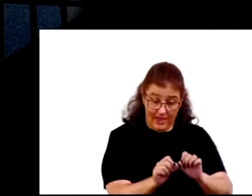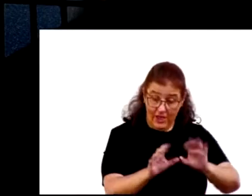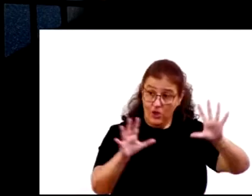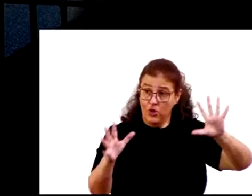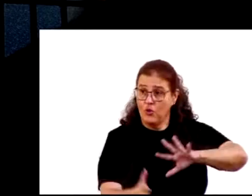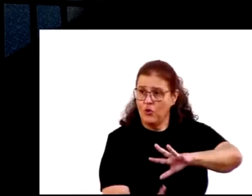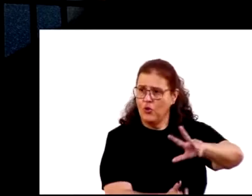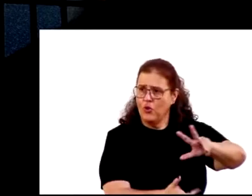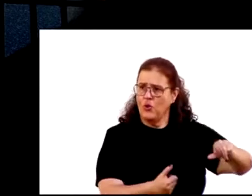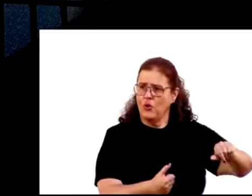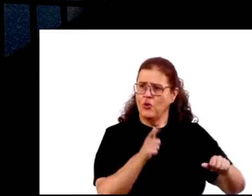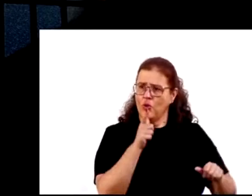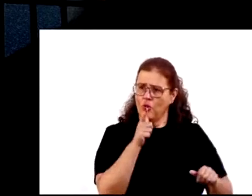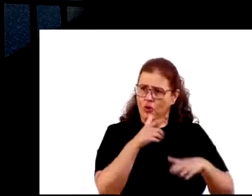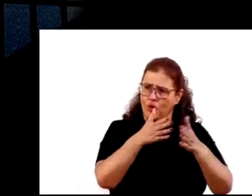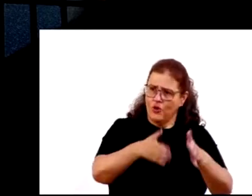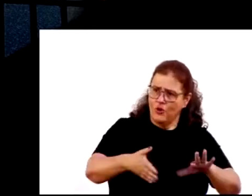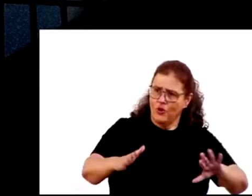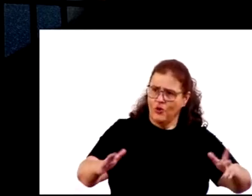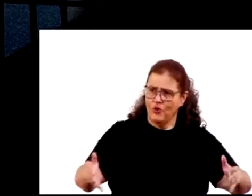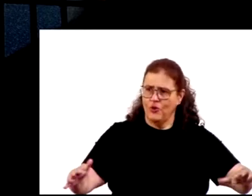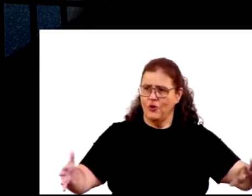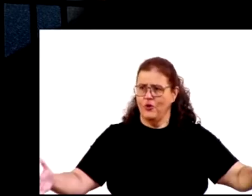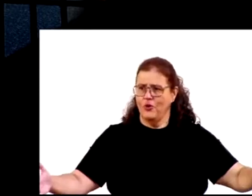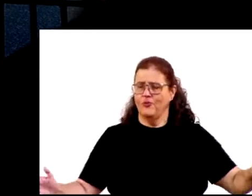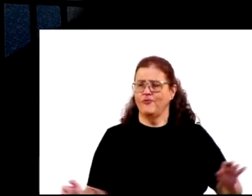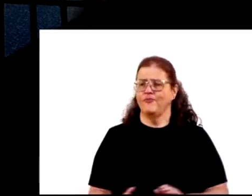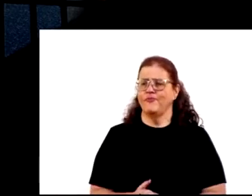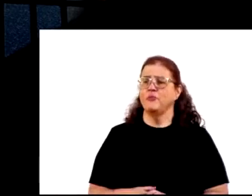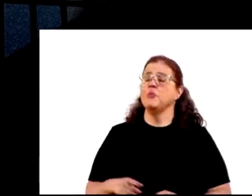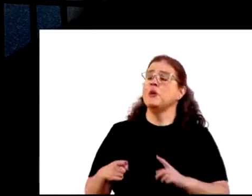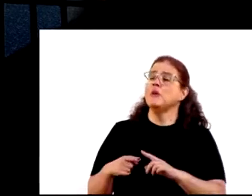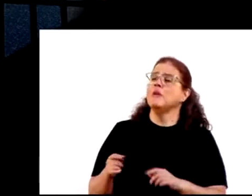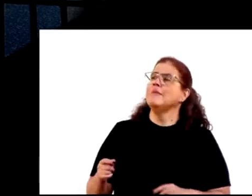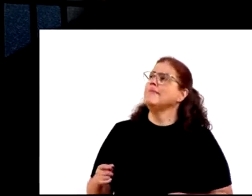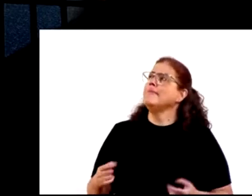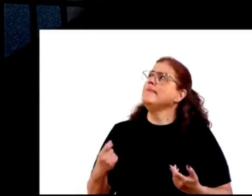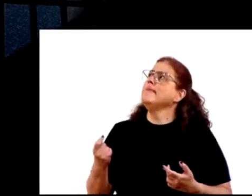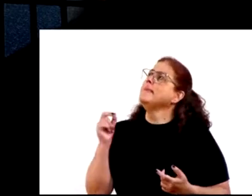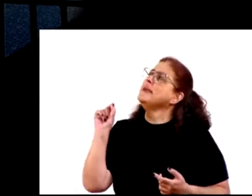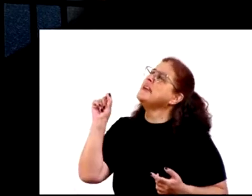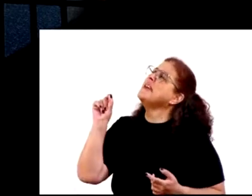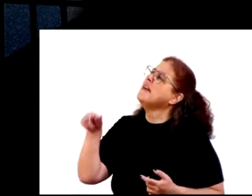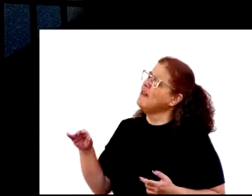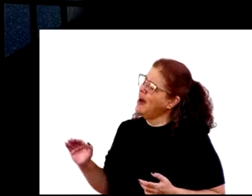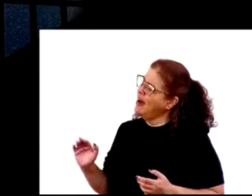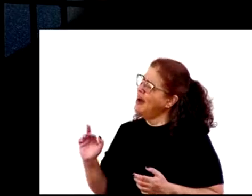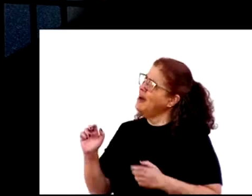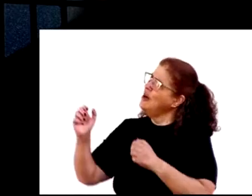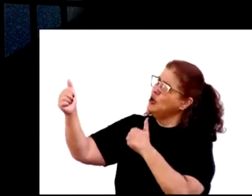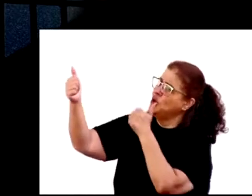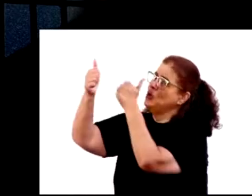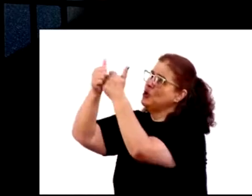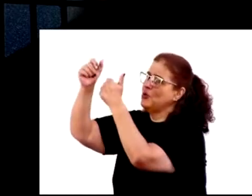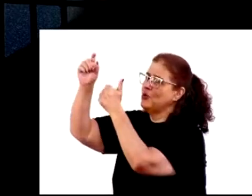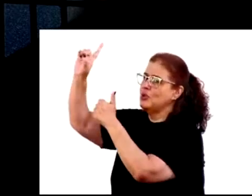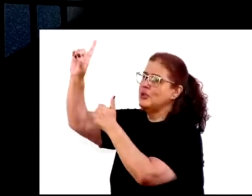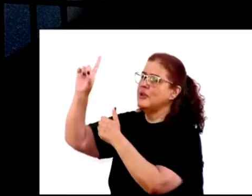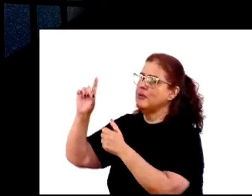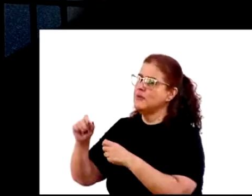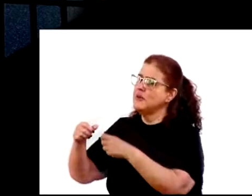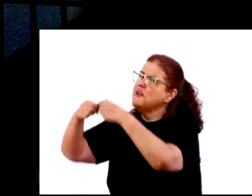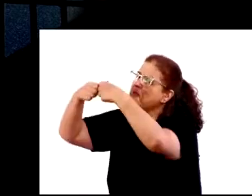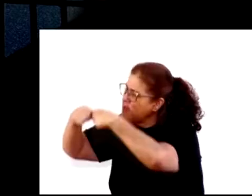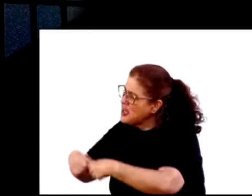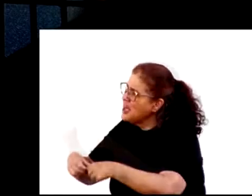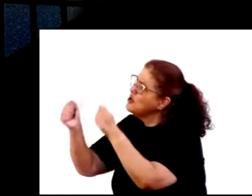mares, e sobre as correntes a estabeleceu. Quem subirá ao monte do Senhor? Quem há de permanecer no